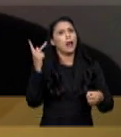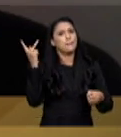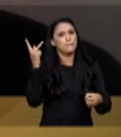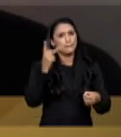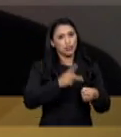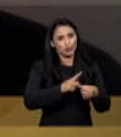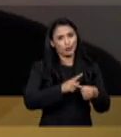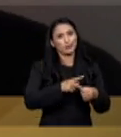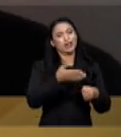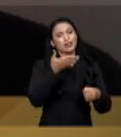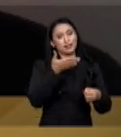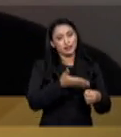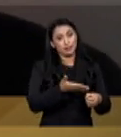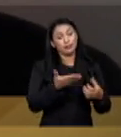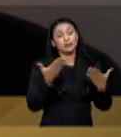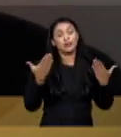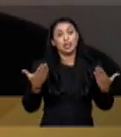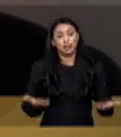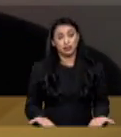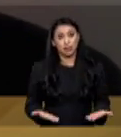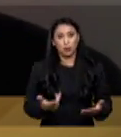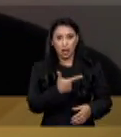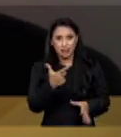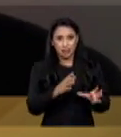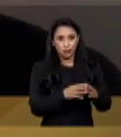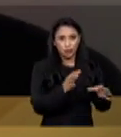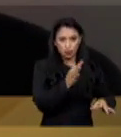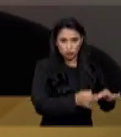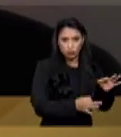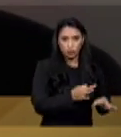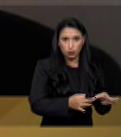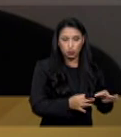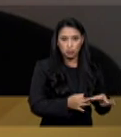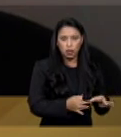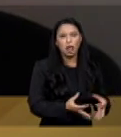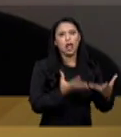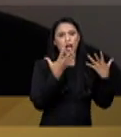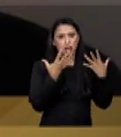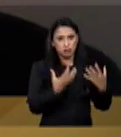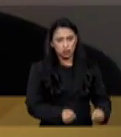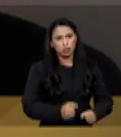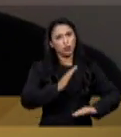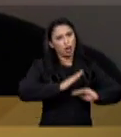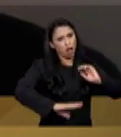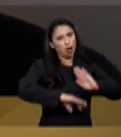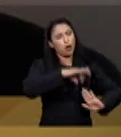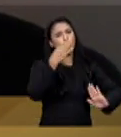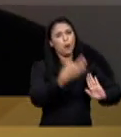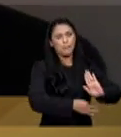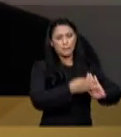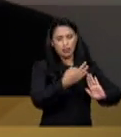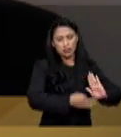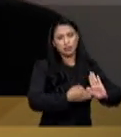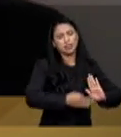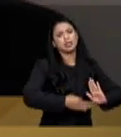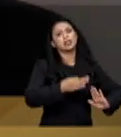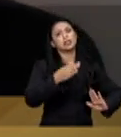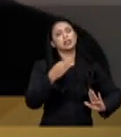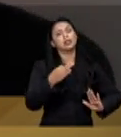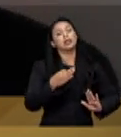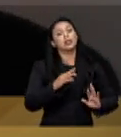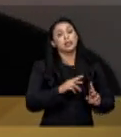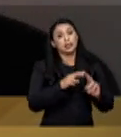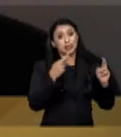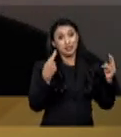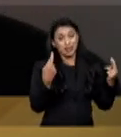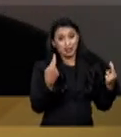Petrobras. Nada obstante, a segunda turma reconheceu a competência ao processo e julgamento da